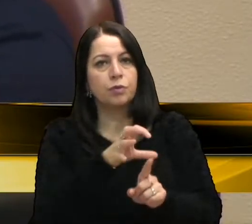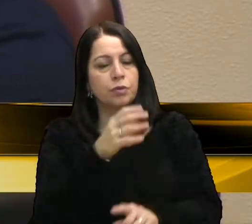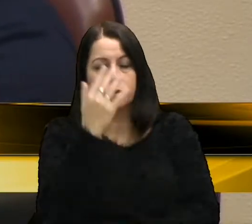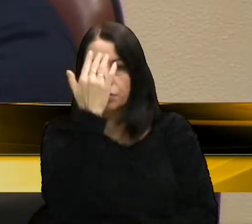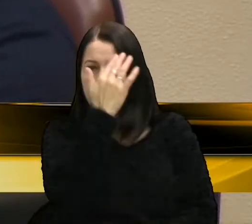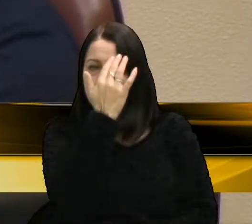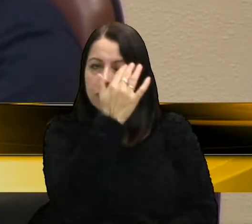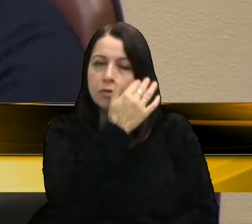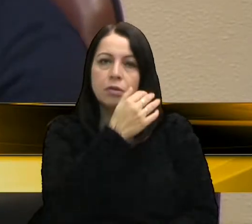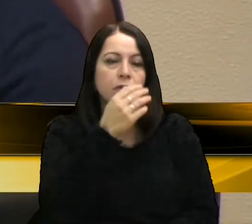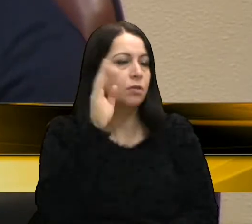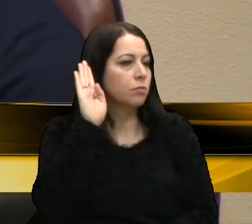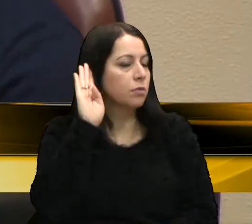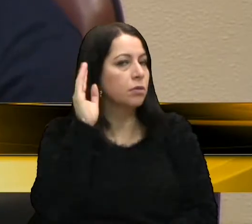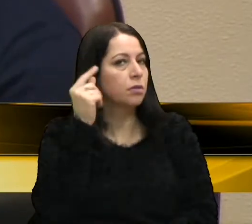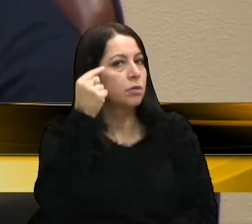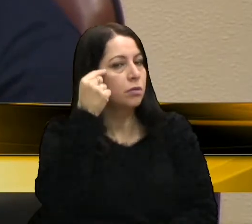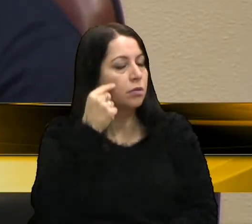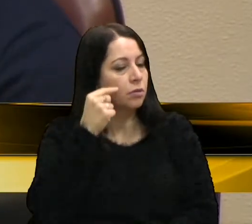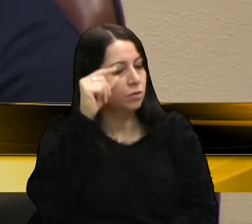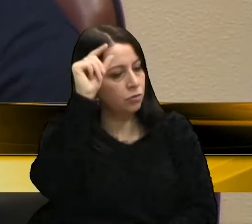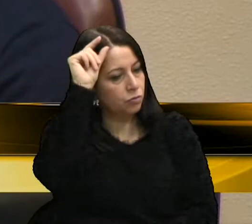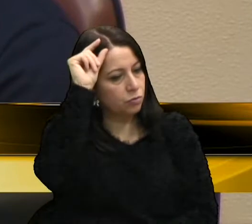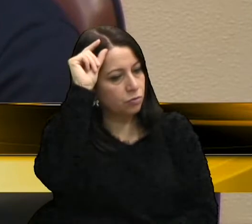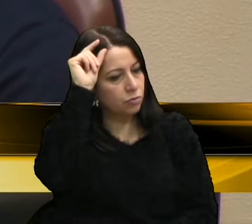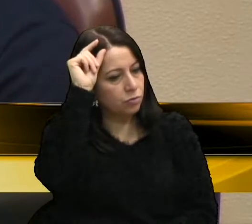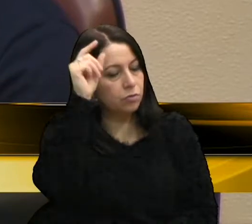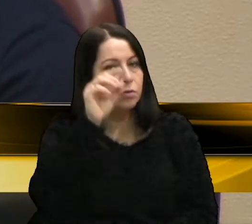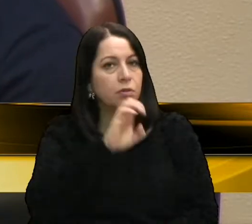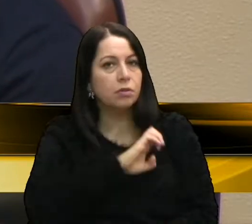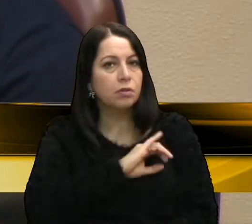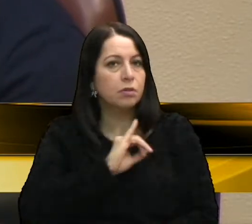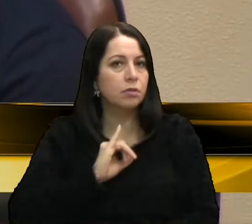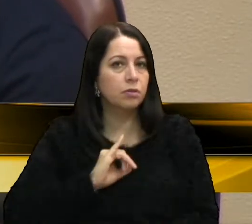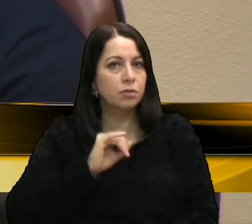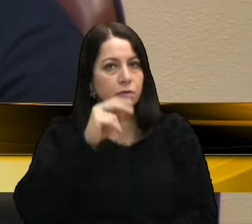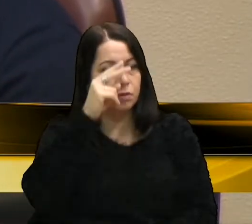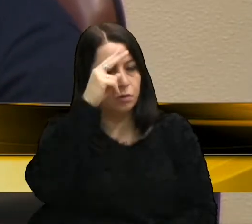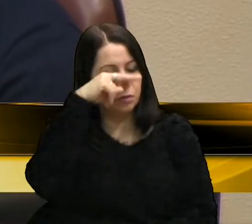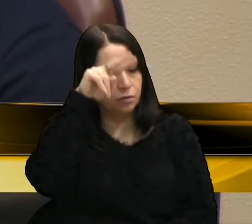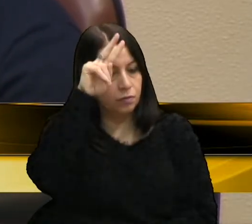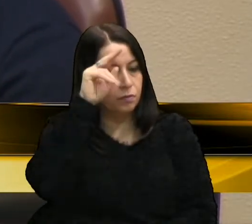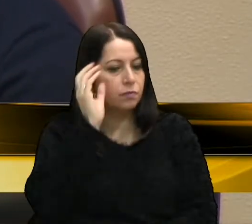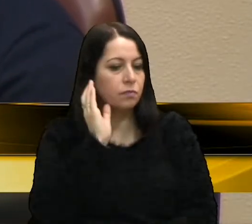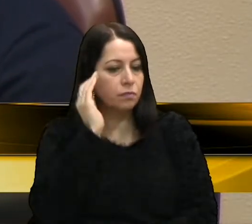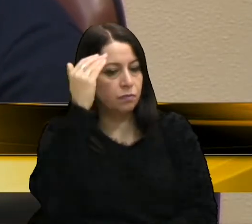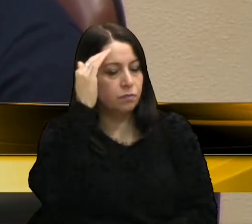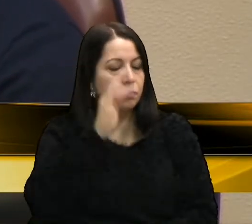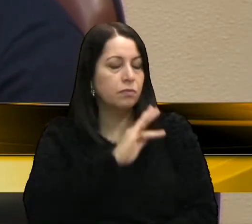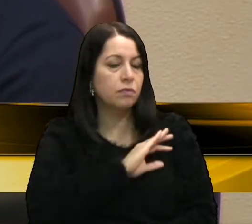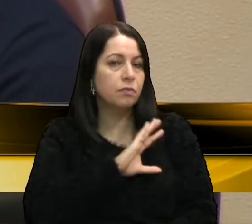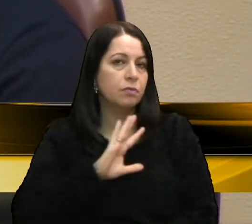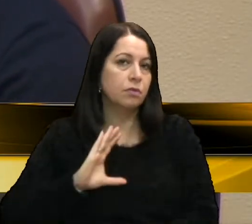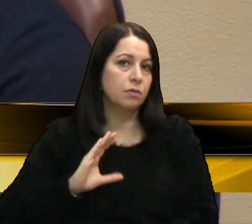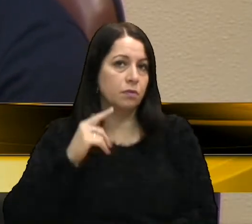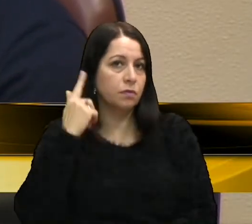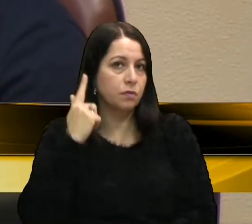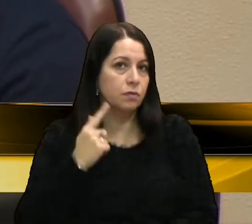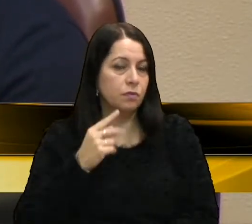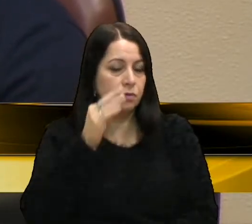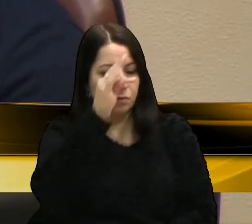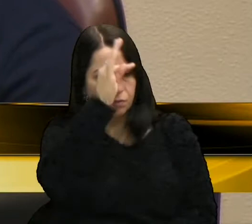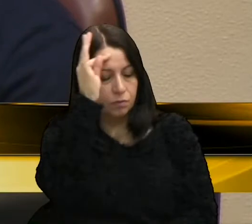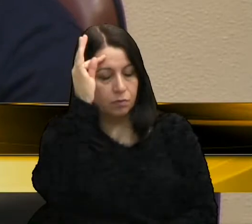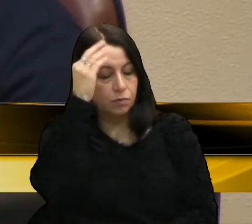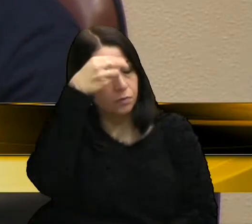de Domênico, Alceu Tomé, Arlindo Bandeira, Chico Guerra, Edi Carlos, Edson da Rosa, Felipe Gremelmaier, Flávio Cassina, Gladys Frisso, Gustavo